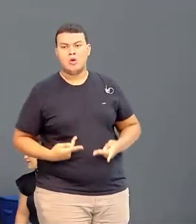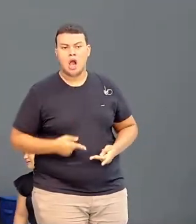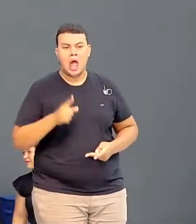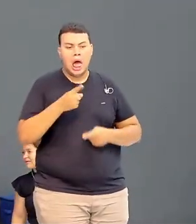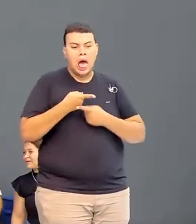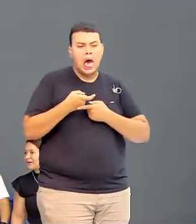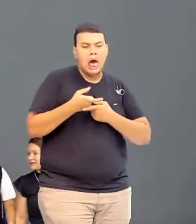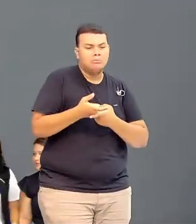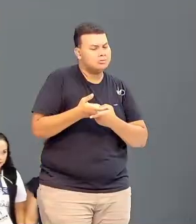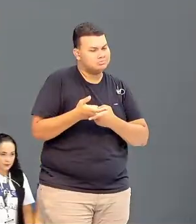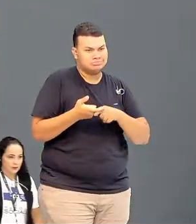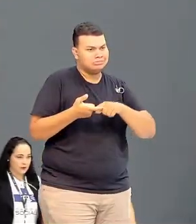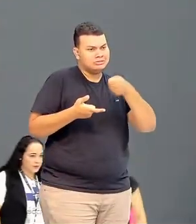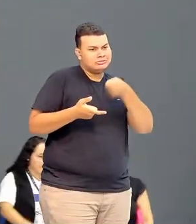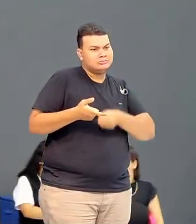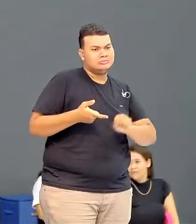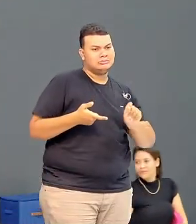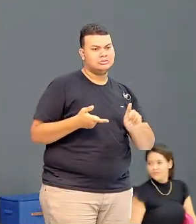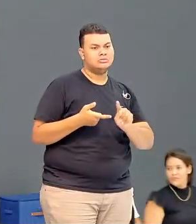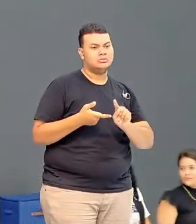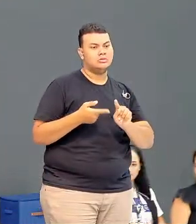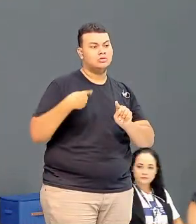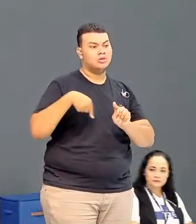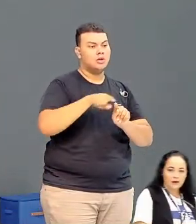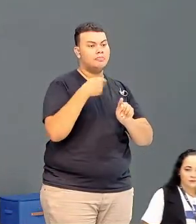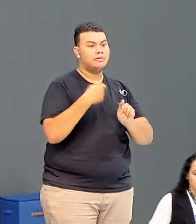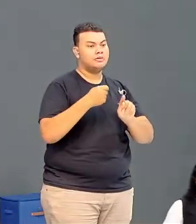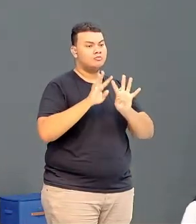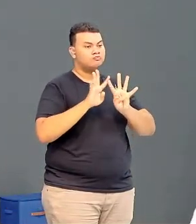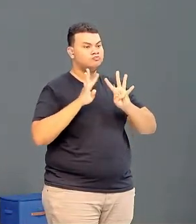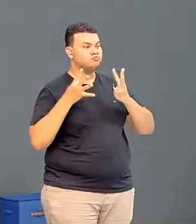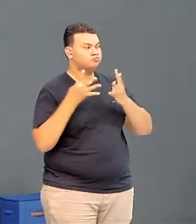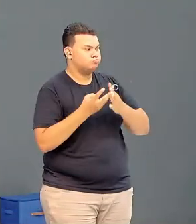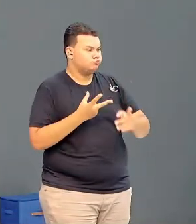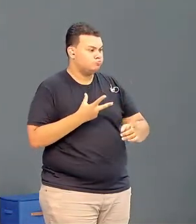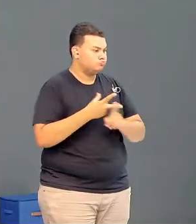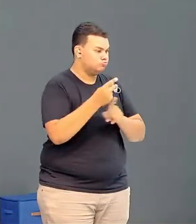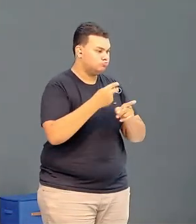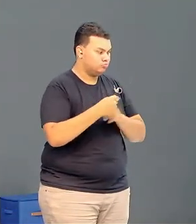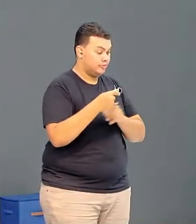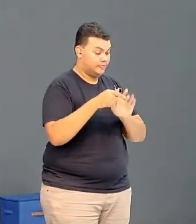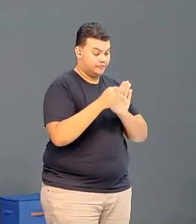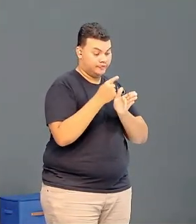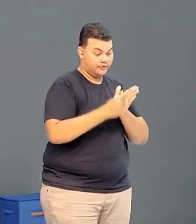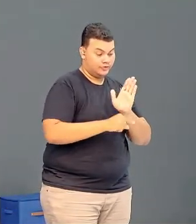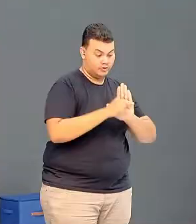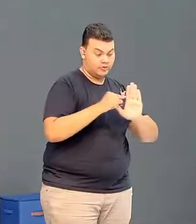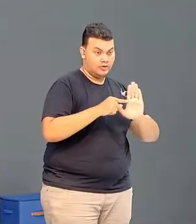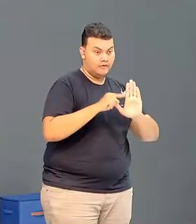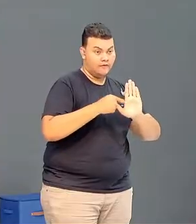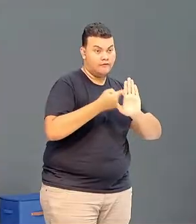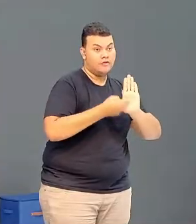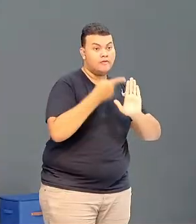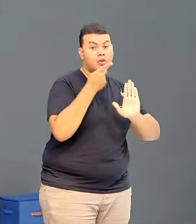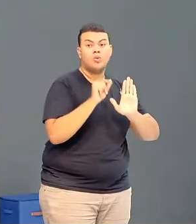armas humanas, a gente precisa destruir fortalezas. Aí no versículo seguinte ele diz, destruímos